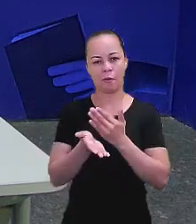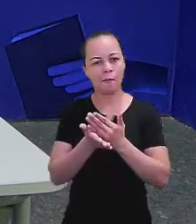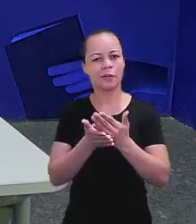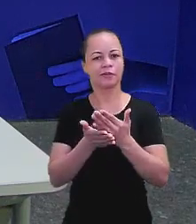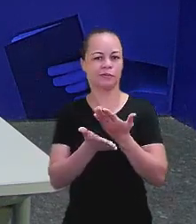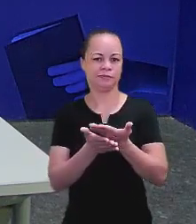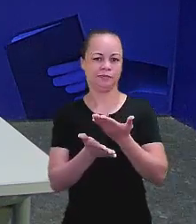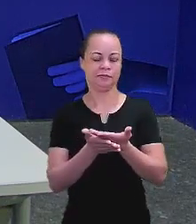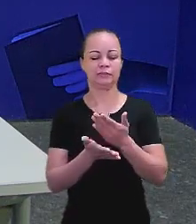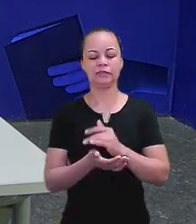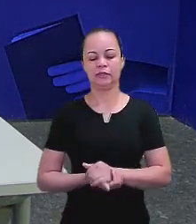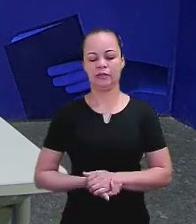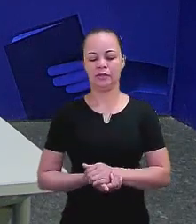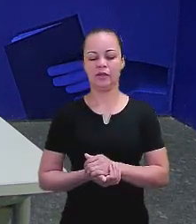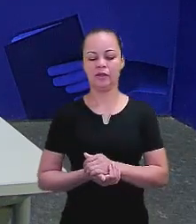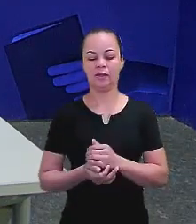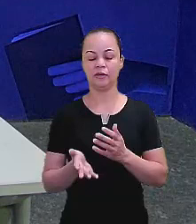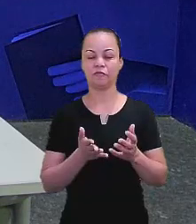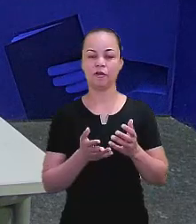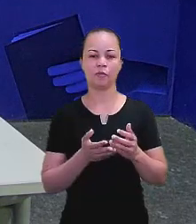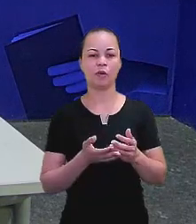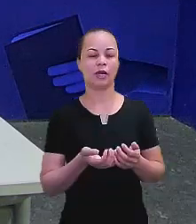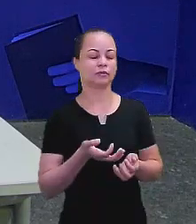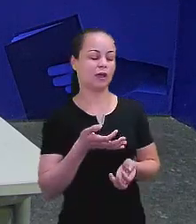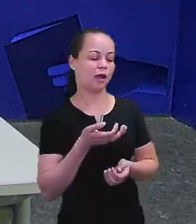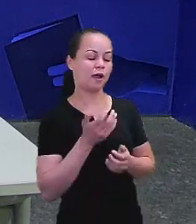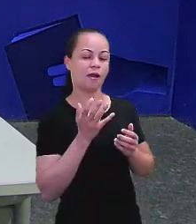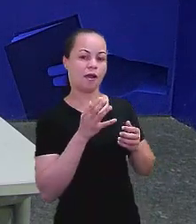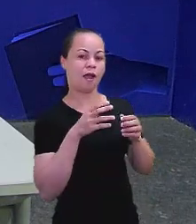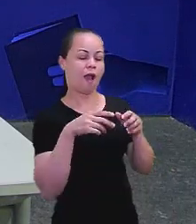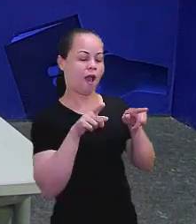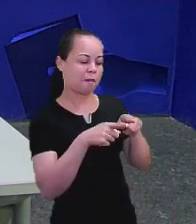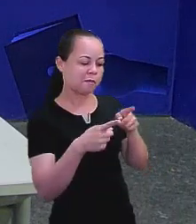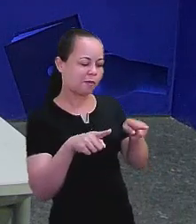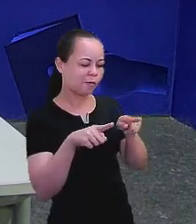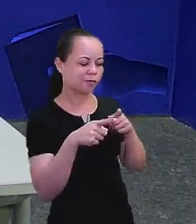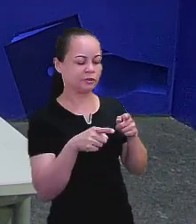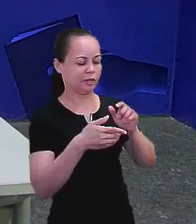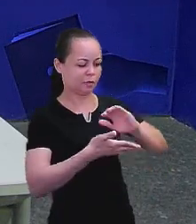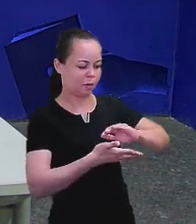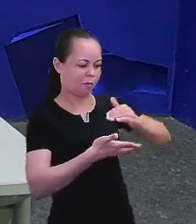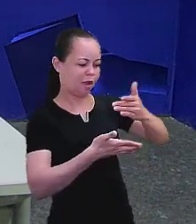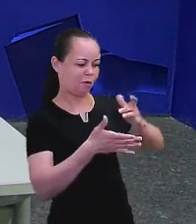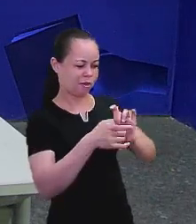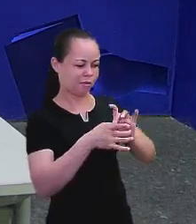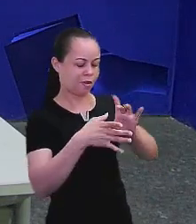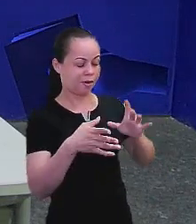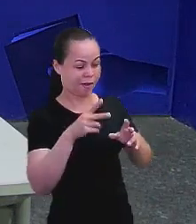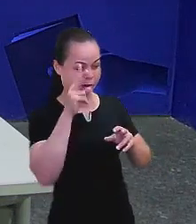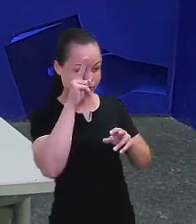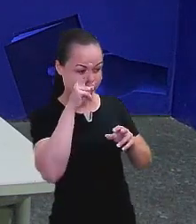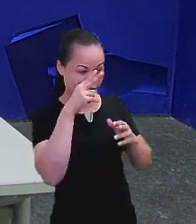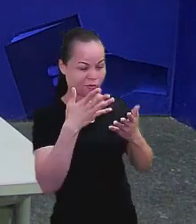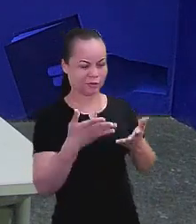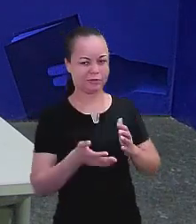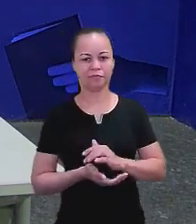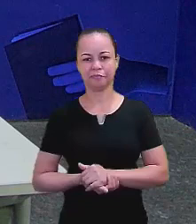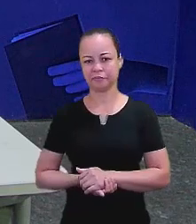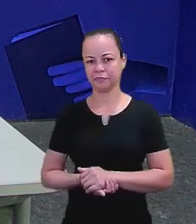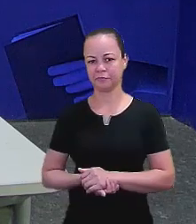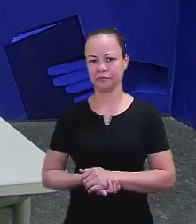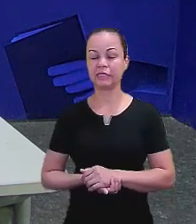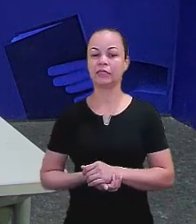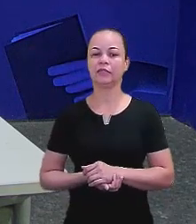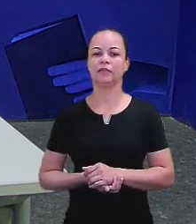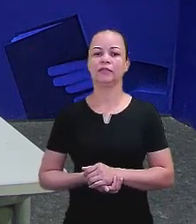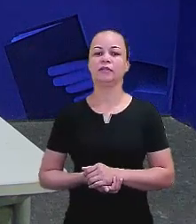vamos lá. Vamos cantar música pro baú liberar história, gente. Vamos lá. Vamos.